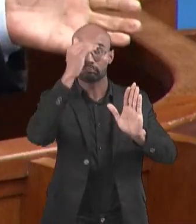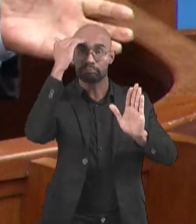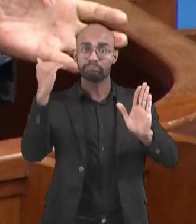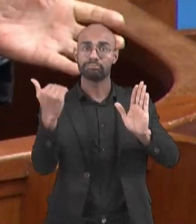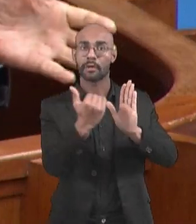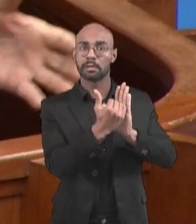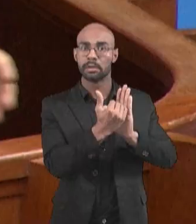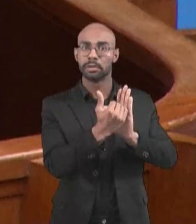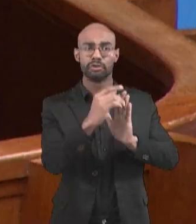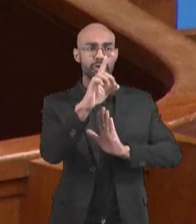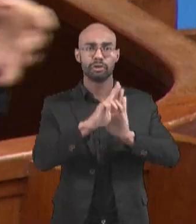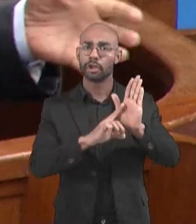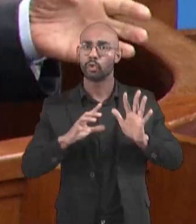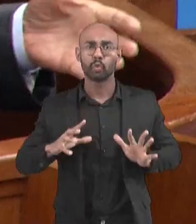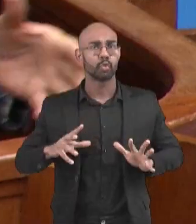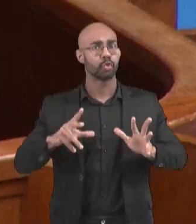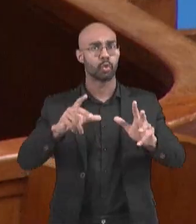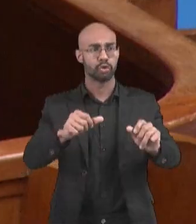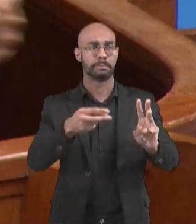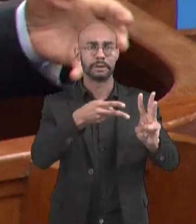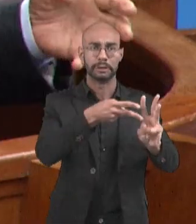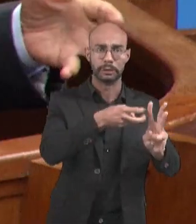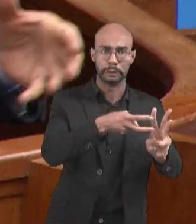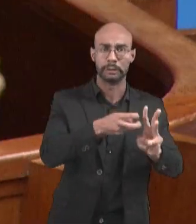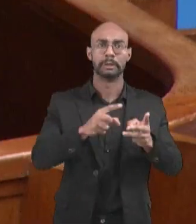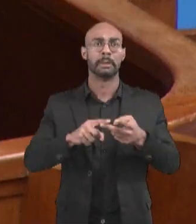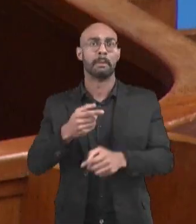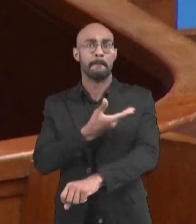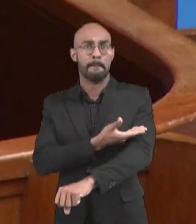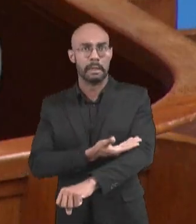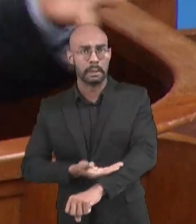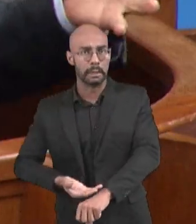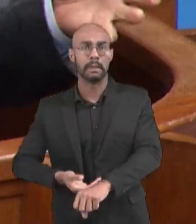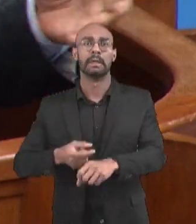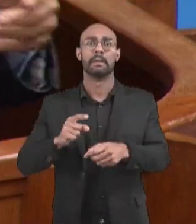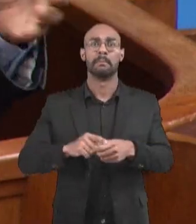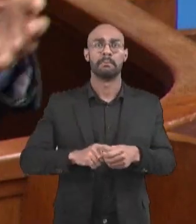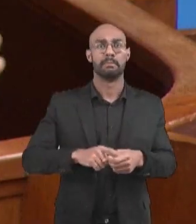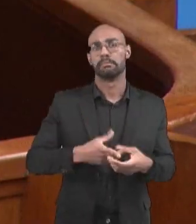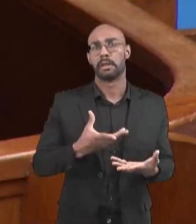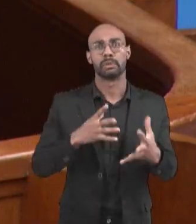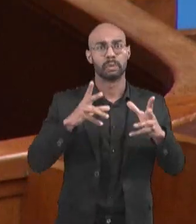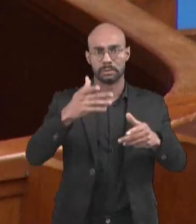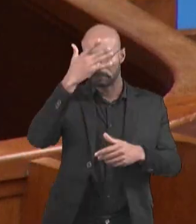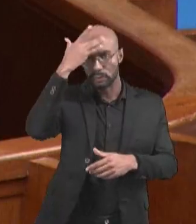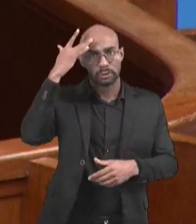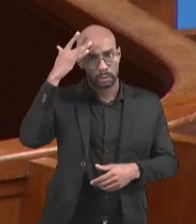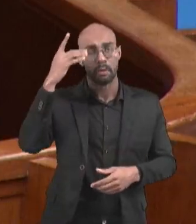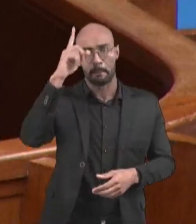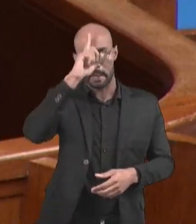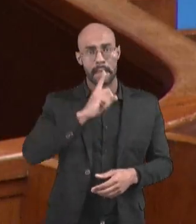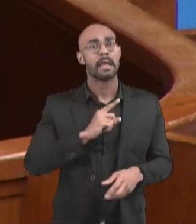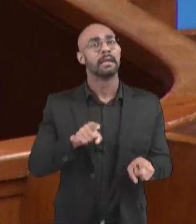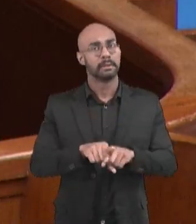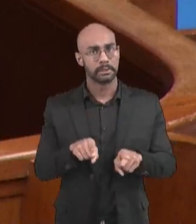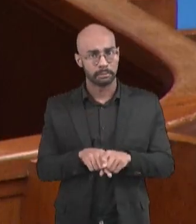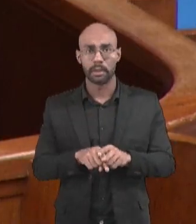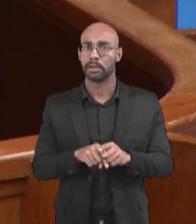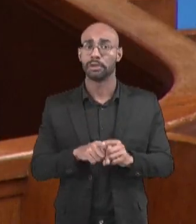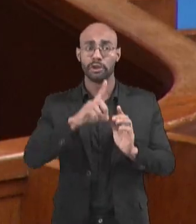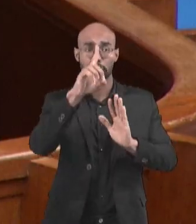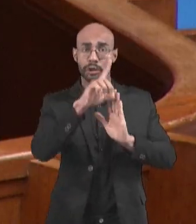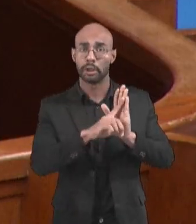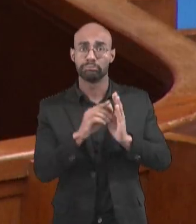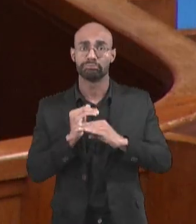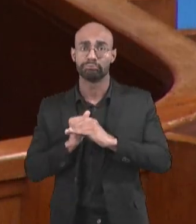ser para todos. Tem que ser para o índio, tem que ser para o branco, tem que ser para o amarelo, tem que ser para todos. Não existe